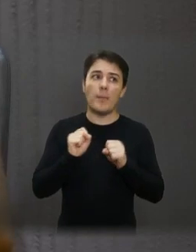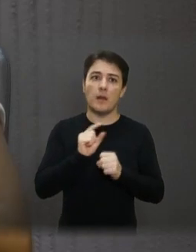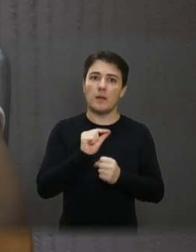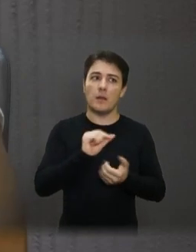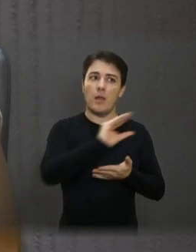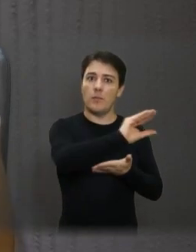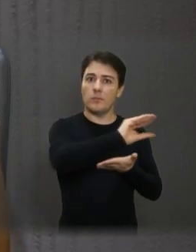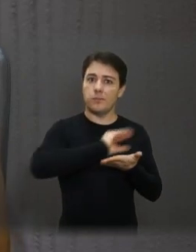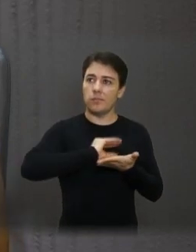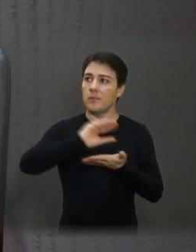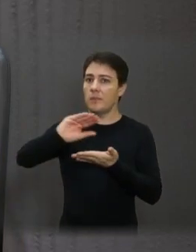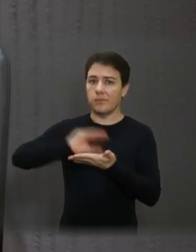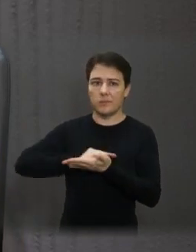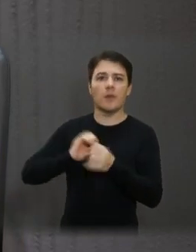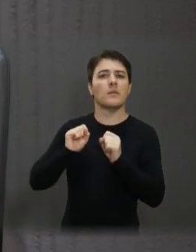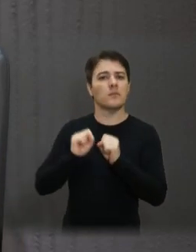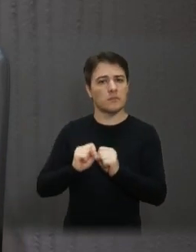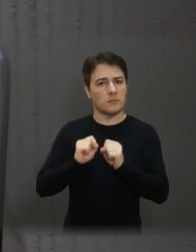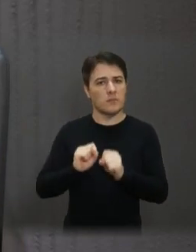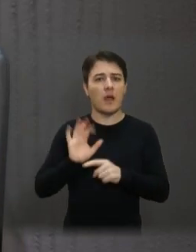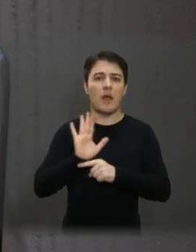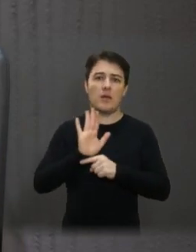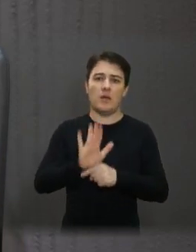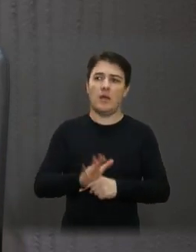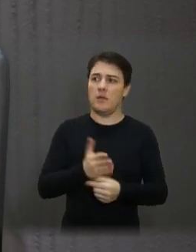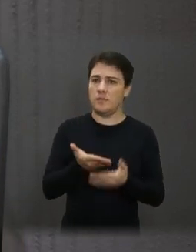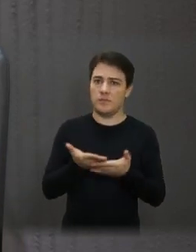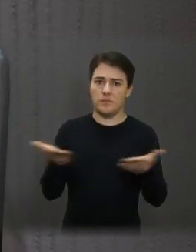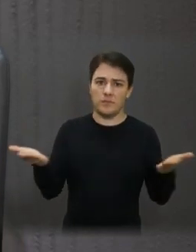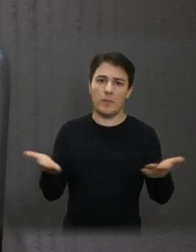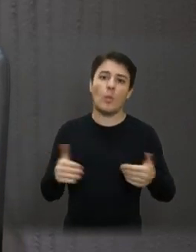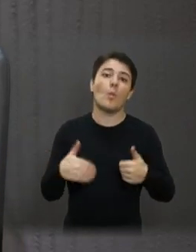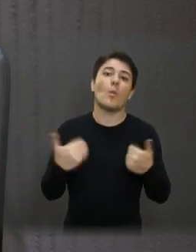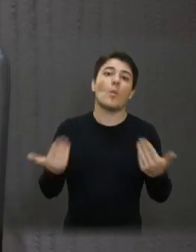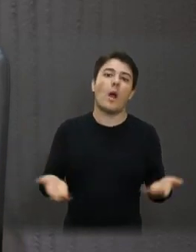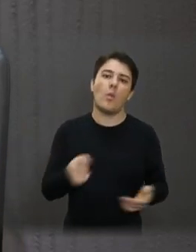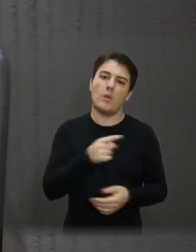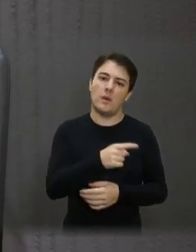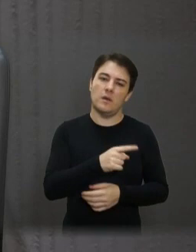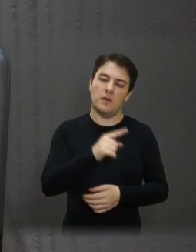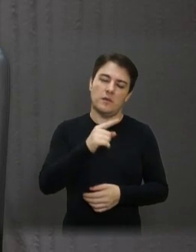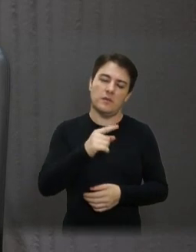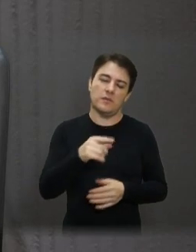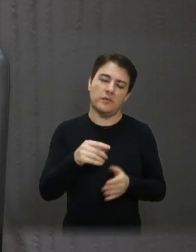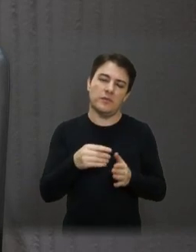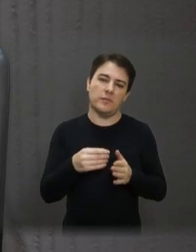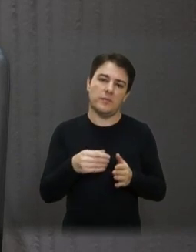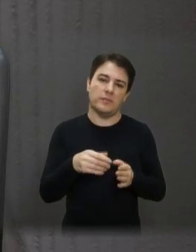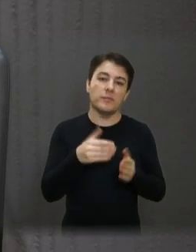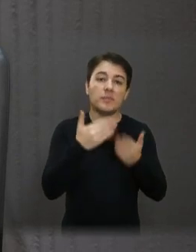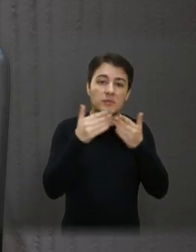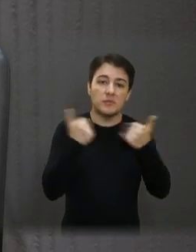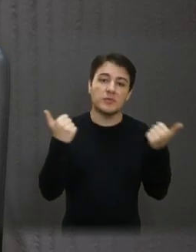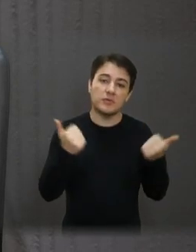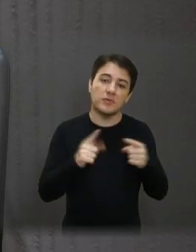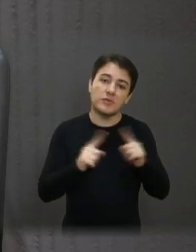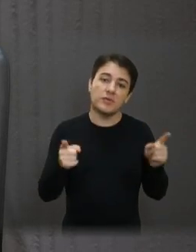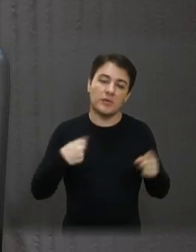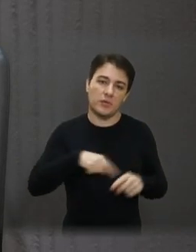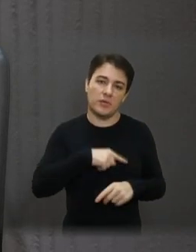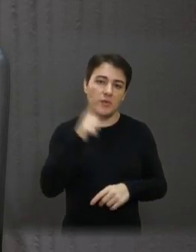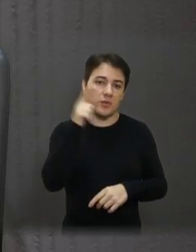uma verba do recurso federal e estadual que com certeza vai ser destinado para onde eles indicar então nós pedimos que o deputado federal e